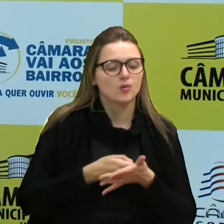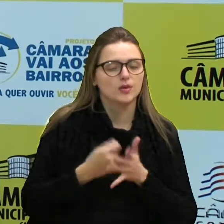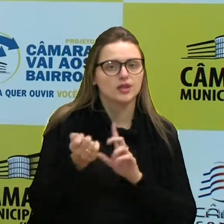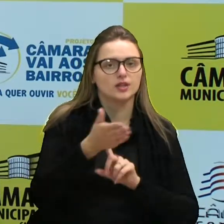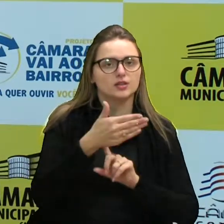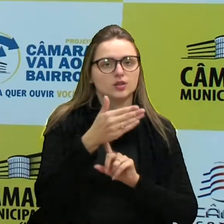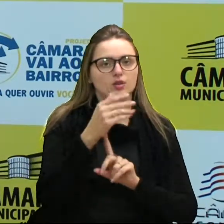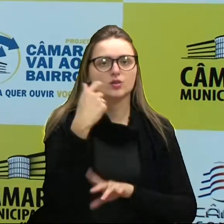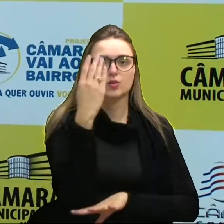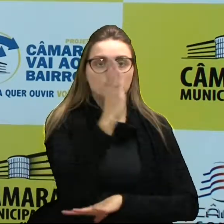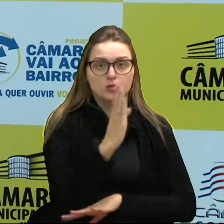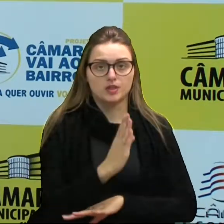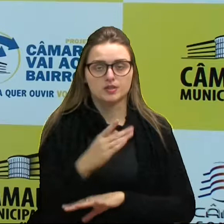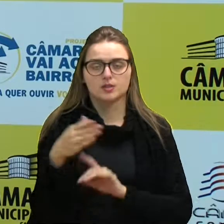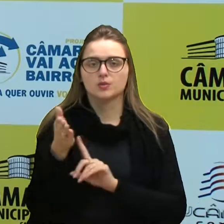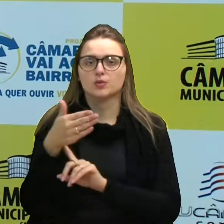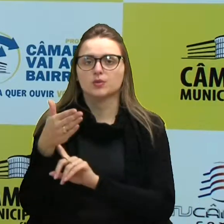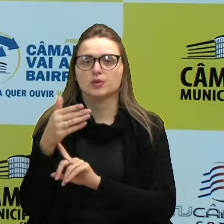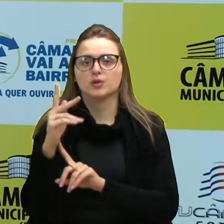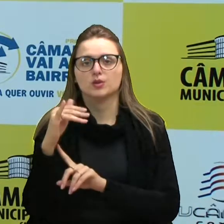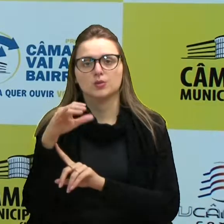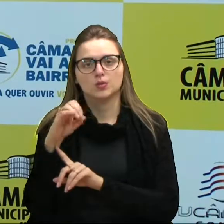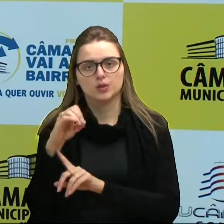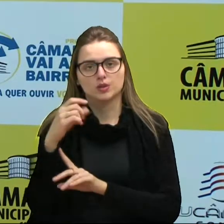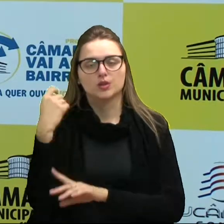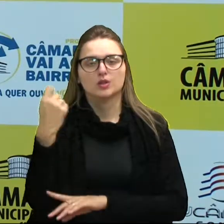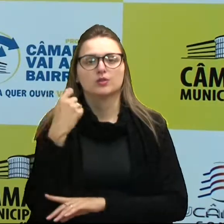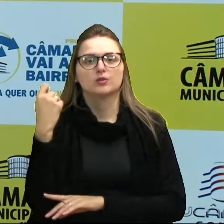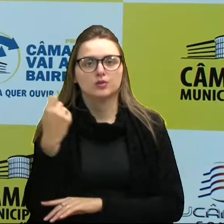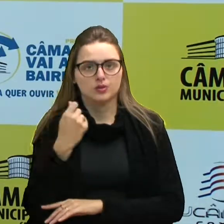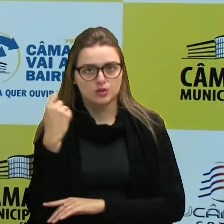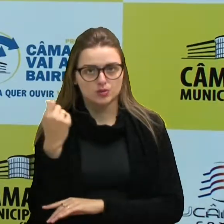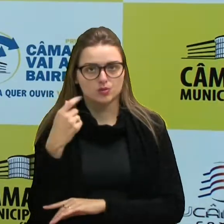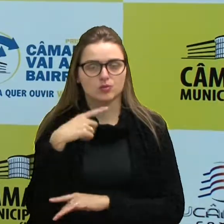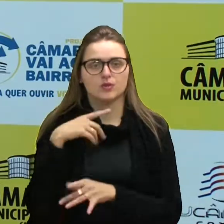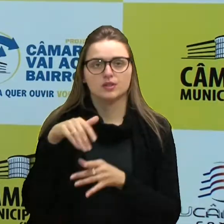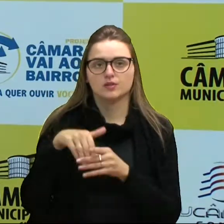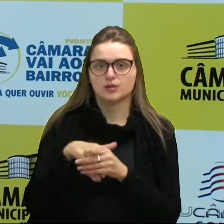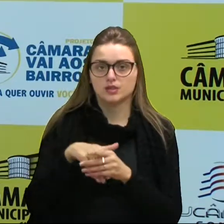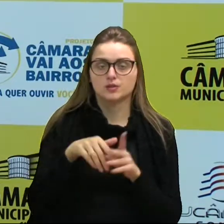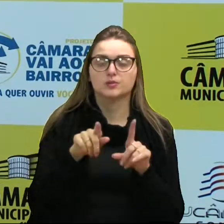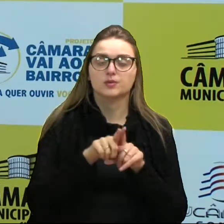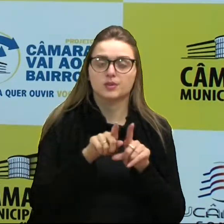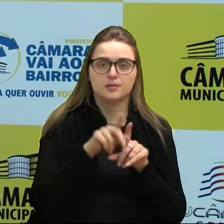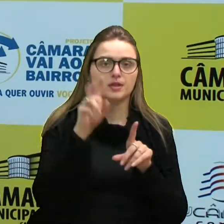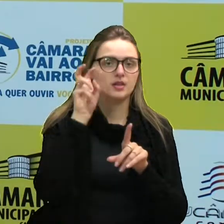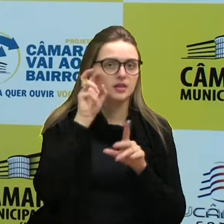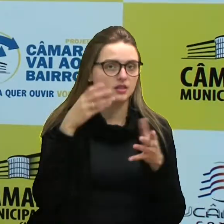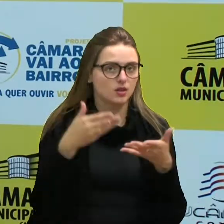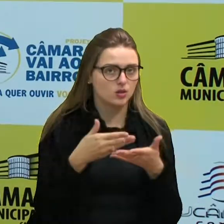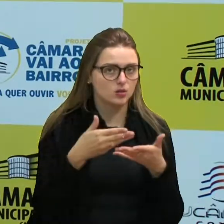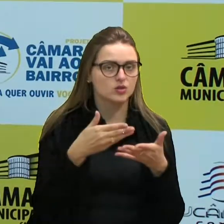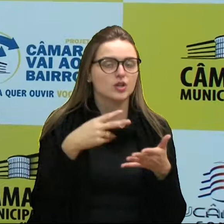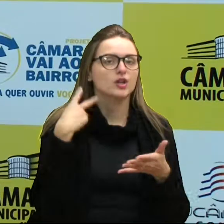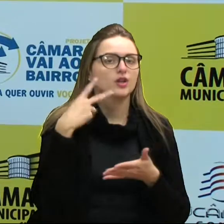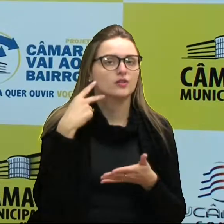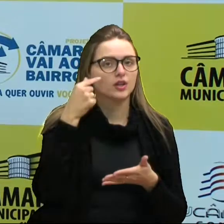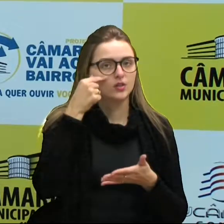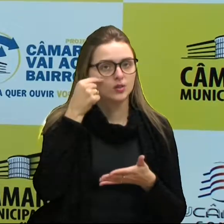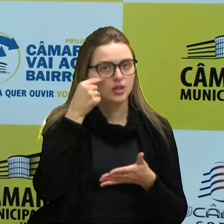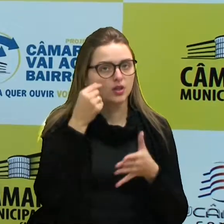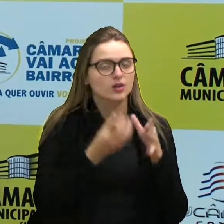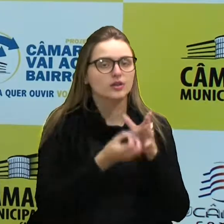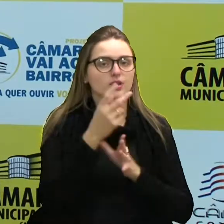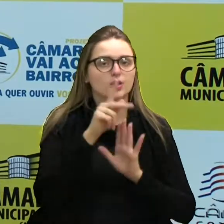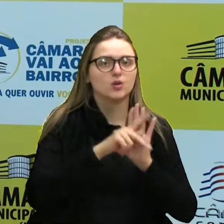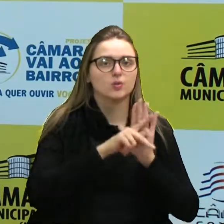e rio-grandense nas escolas municipais. Ainda nesta quinta-feira, teremos em votação projeto de lei de autoria do vereador Eloy Frisso, do PSB,